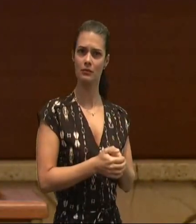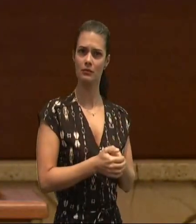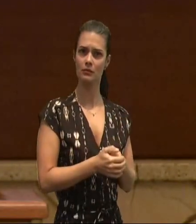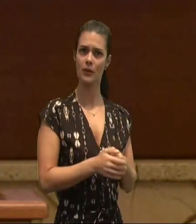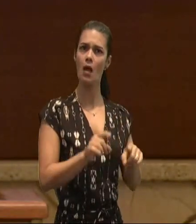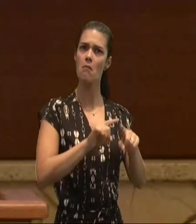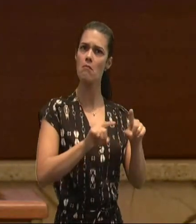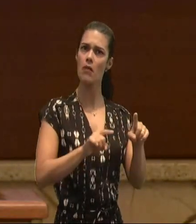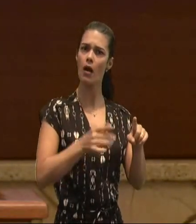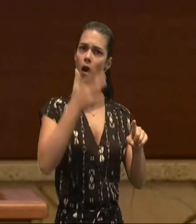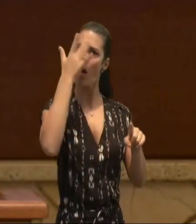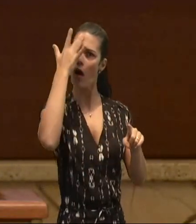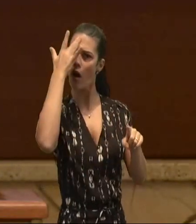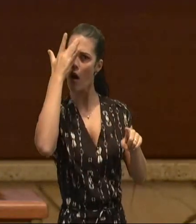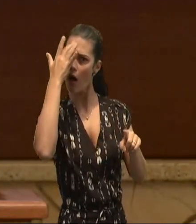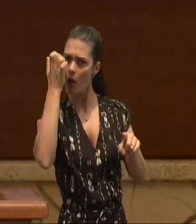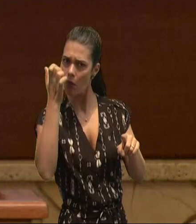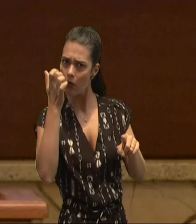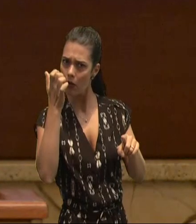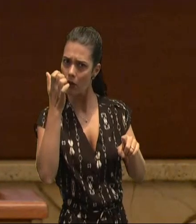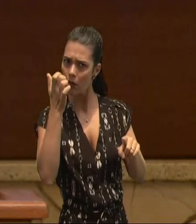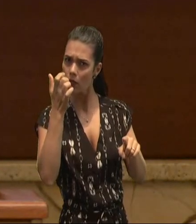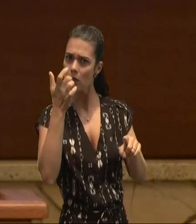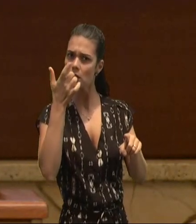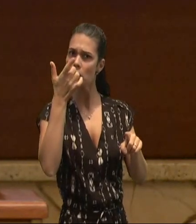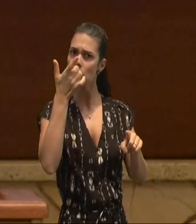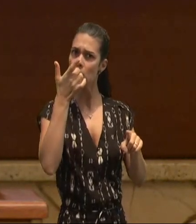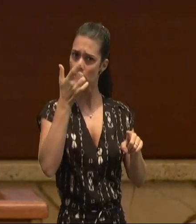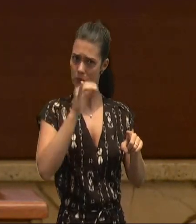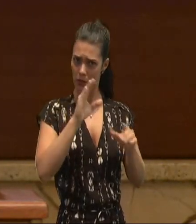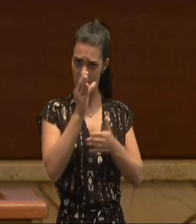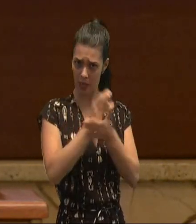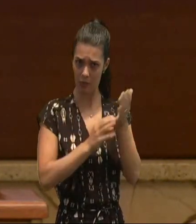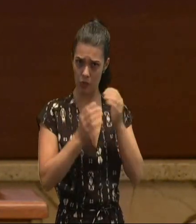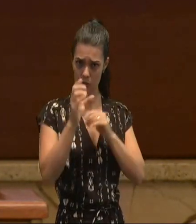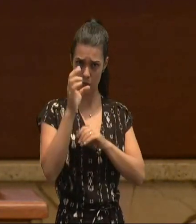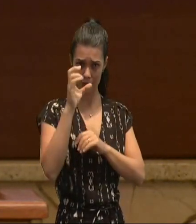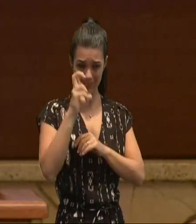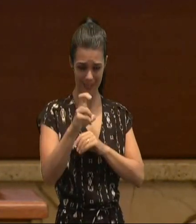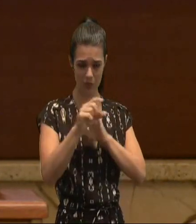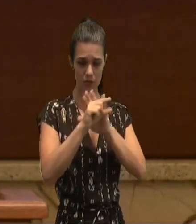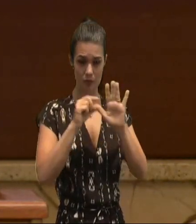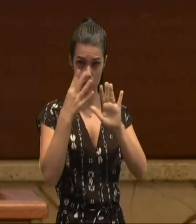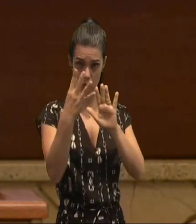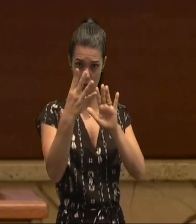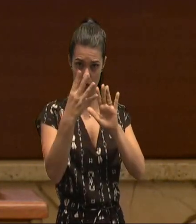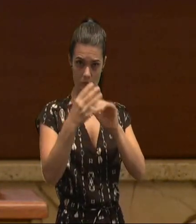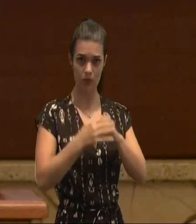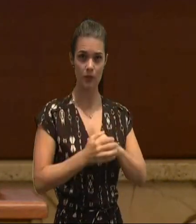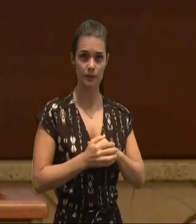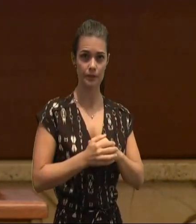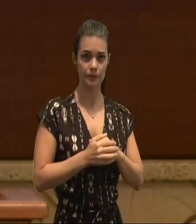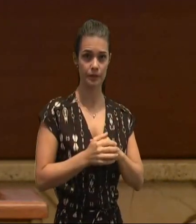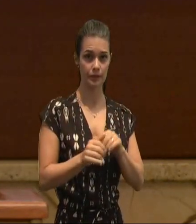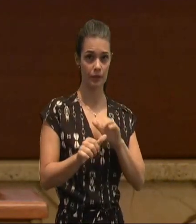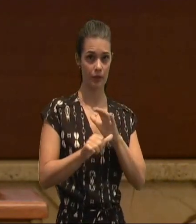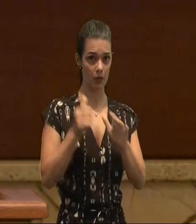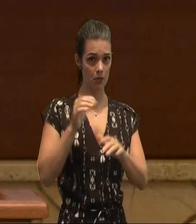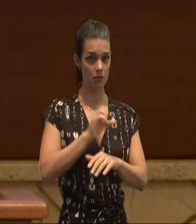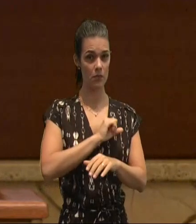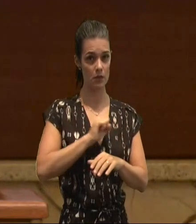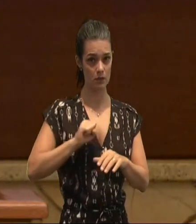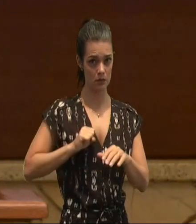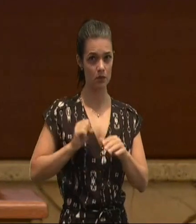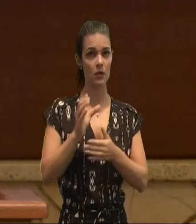Contudo, na manhã seguinte, o capítulo 5, verso 4, se você estiver me acompanhando, 1 Samuel no capítulo 5, verso